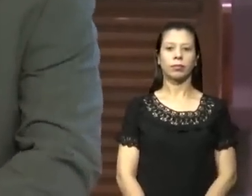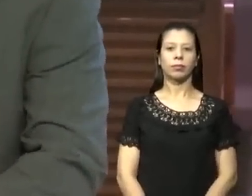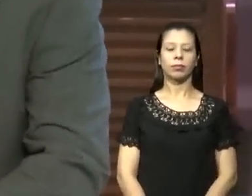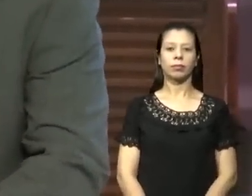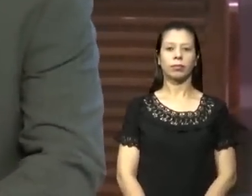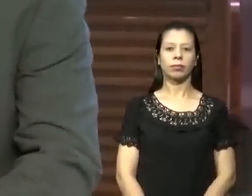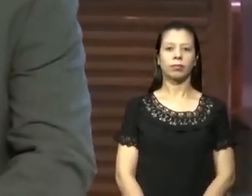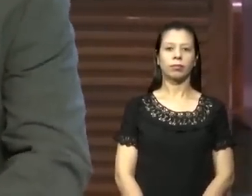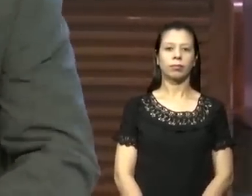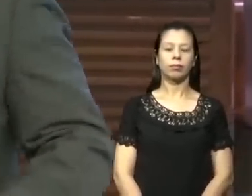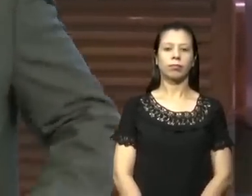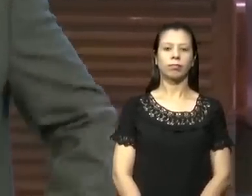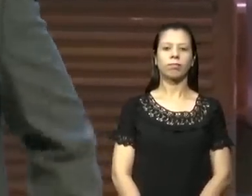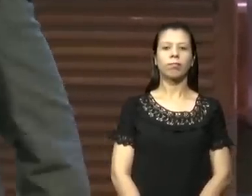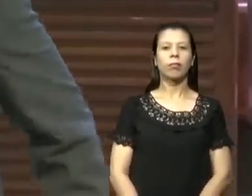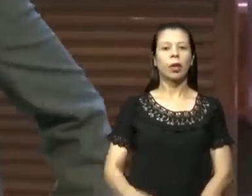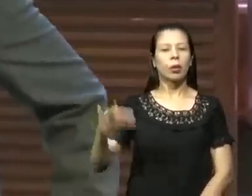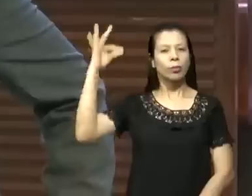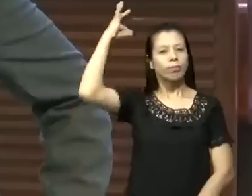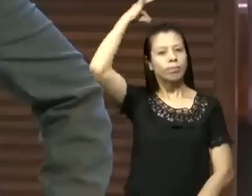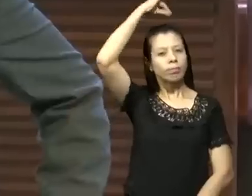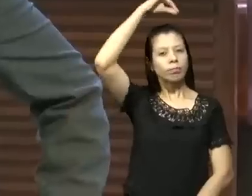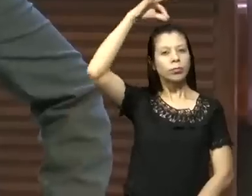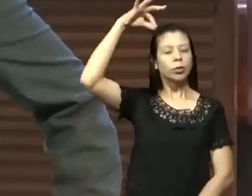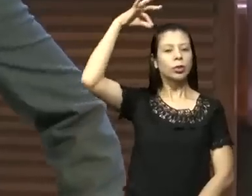o espírito santo de Deus